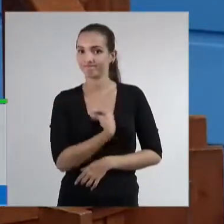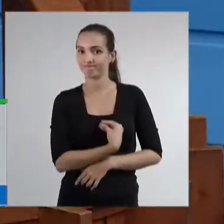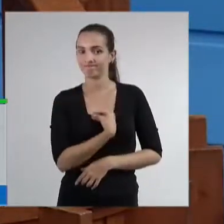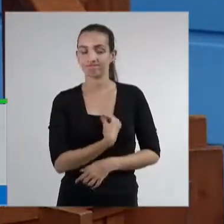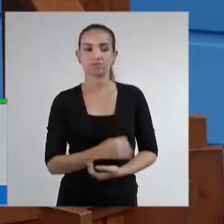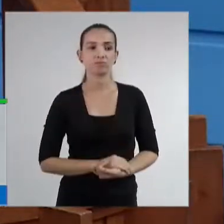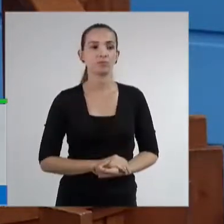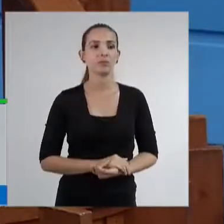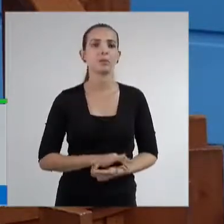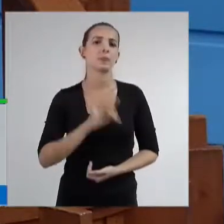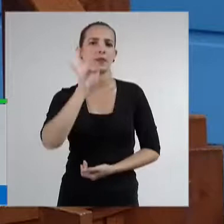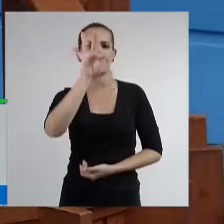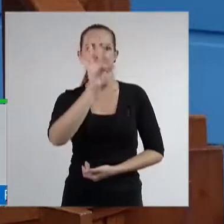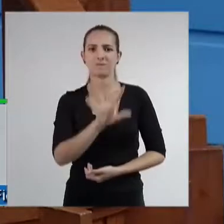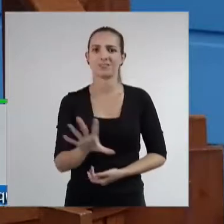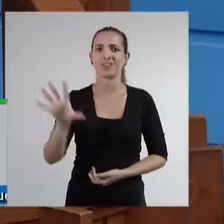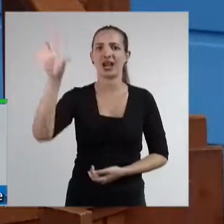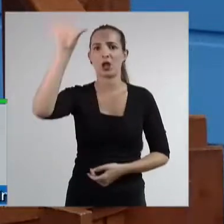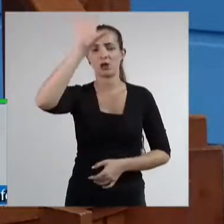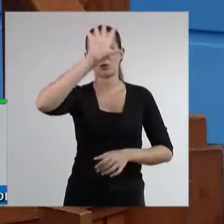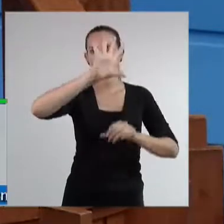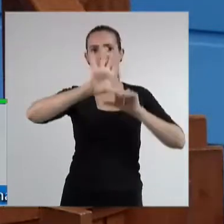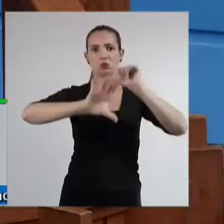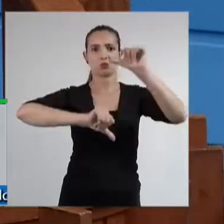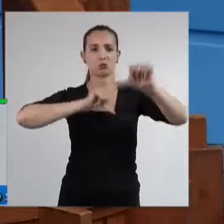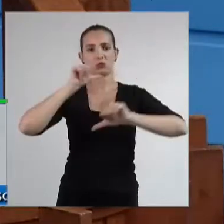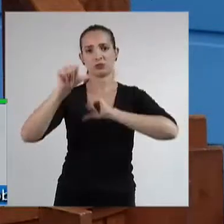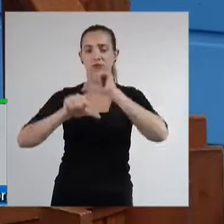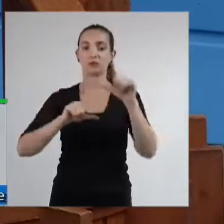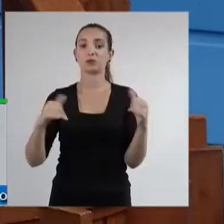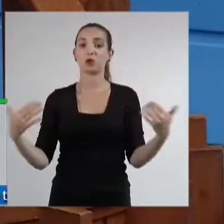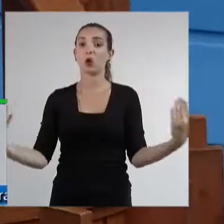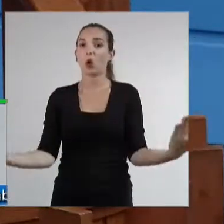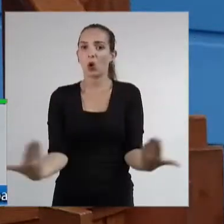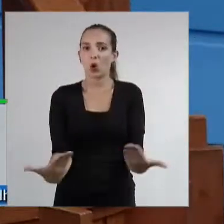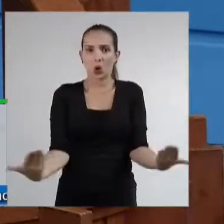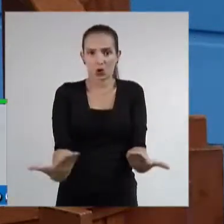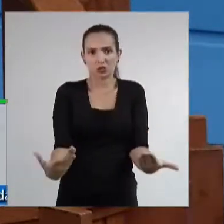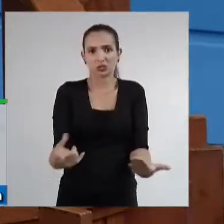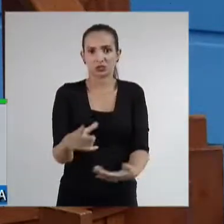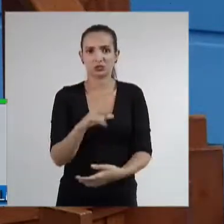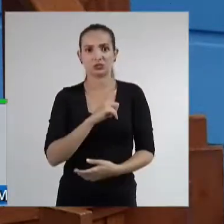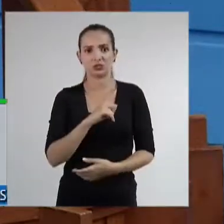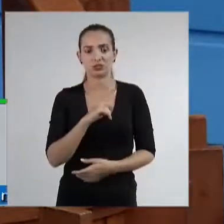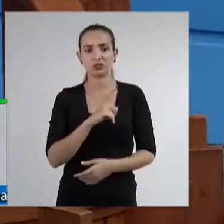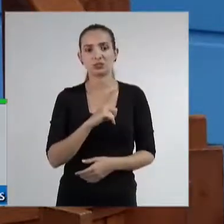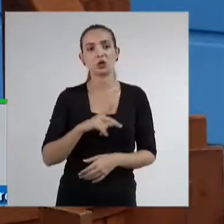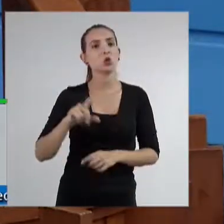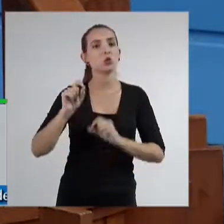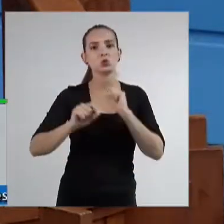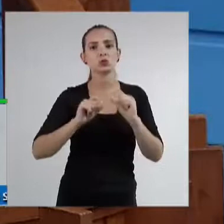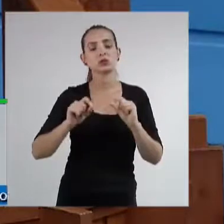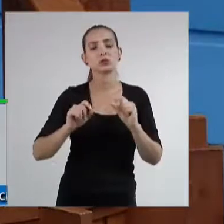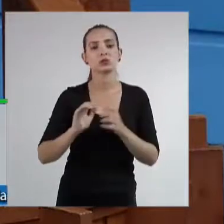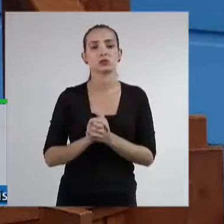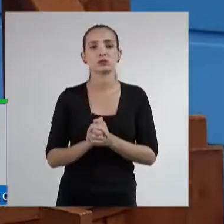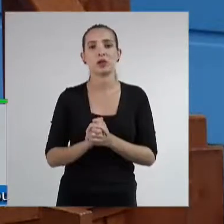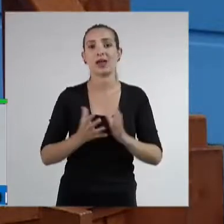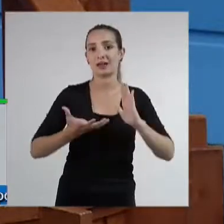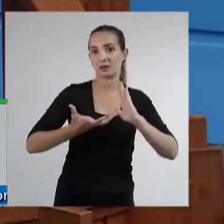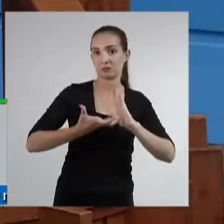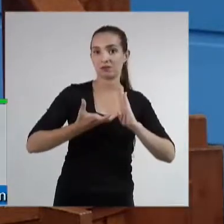Em nível federal, isso mudou. Hoje, há uma expectativa muito positiva da população em relação à Câmara